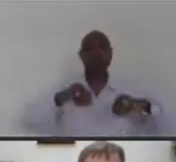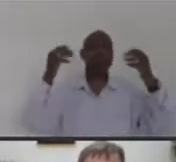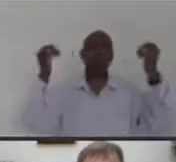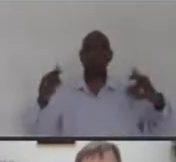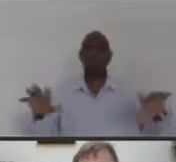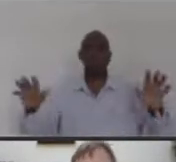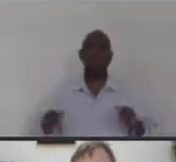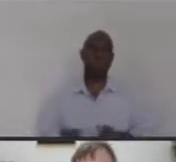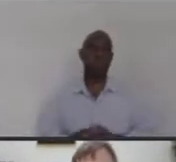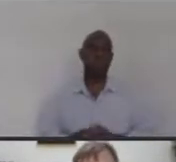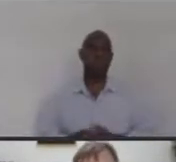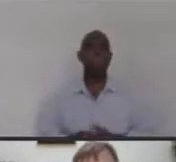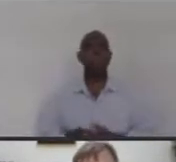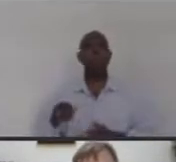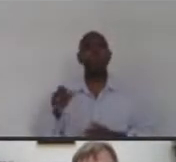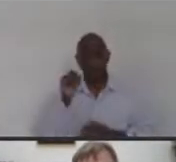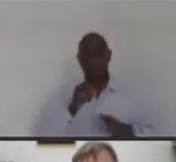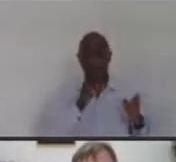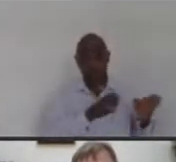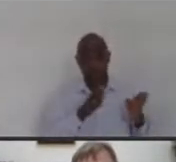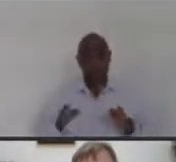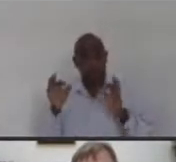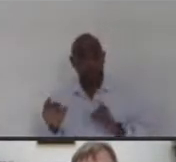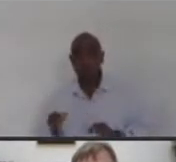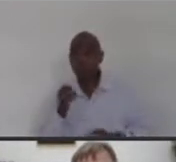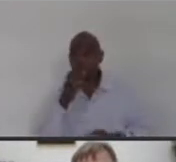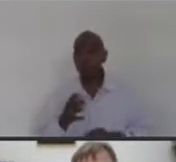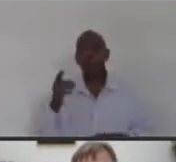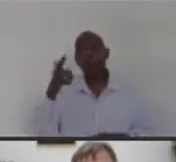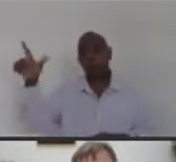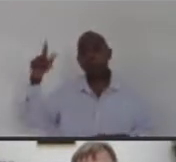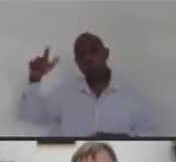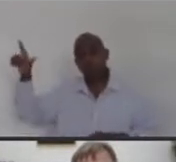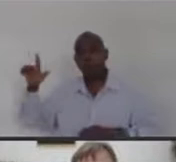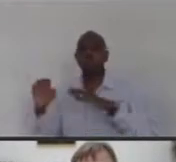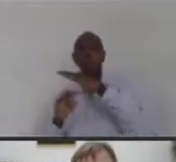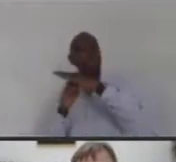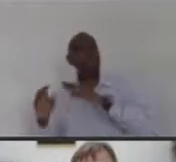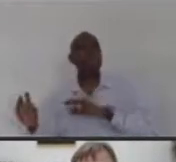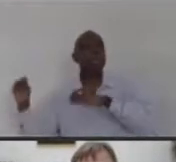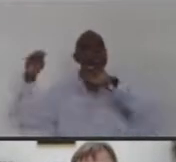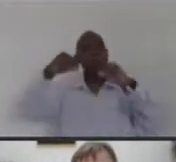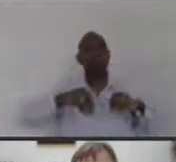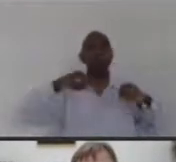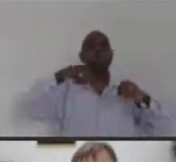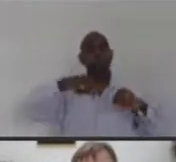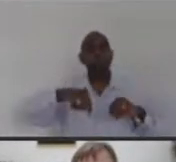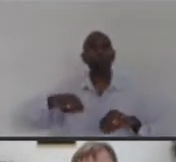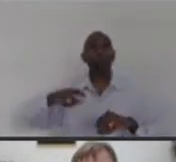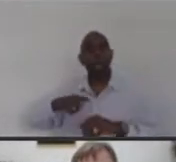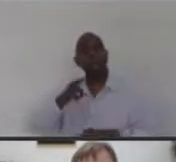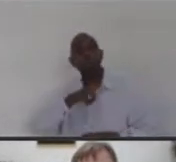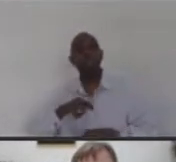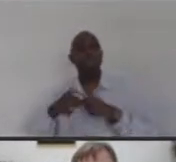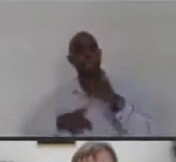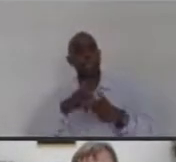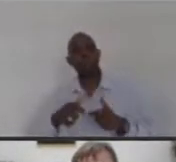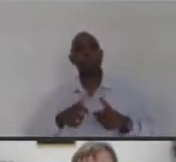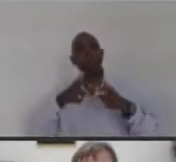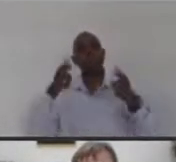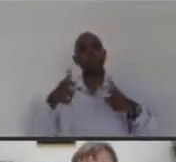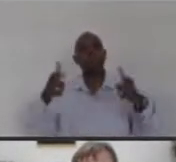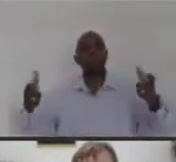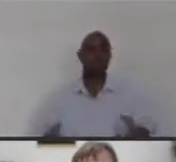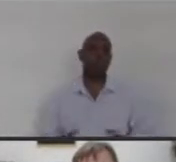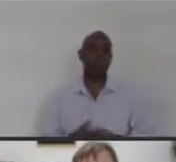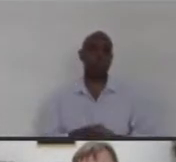podemos garantir geração de emprego e geração de renda. E o obstáculo não pode ser a empresa concessionária de água